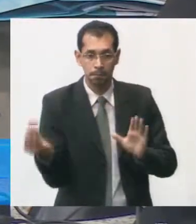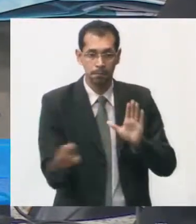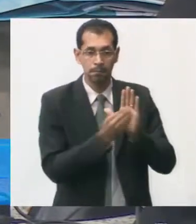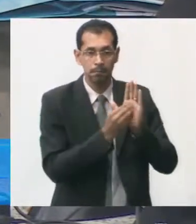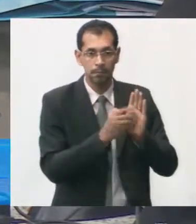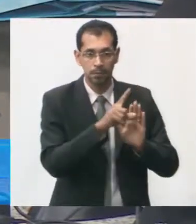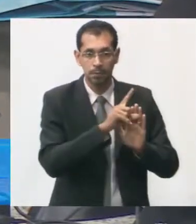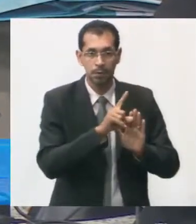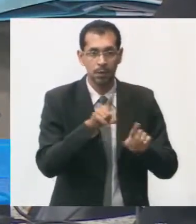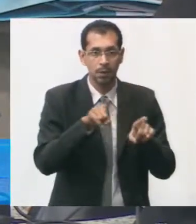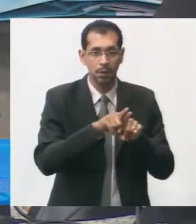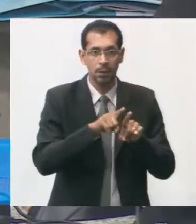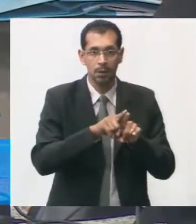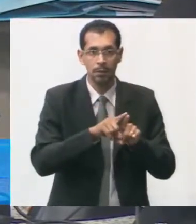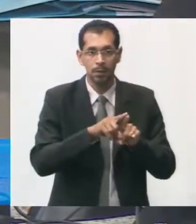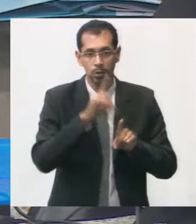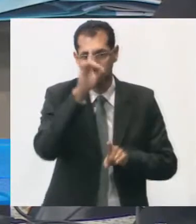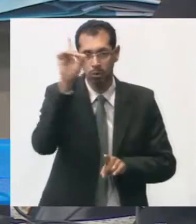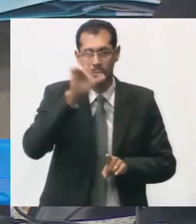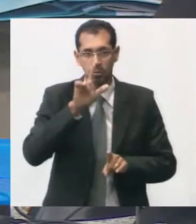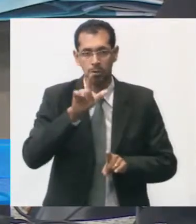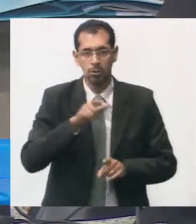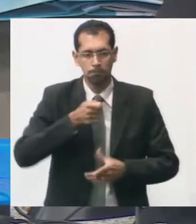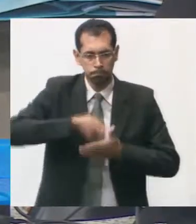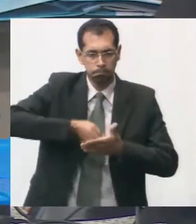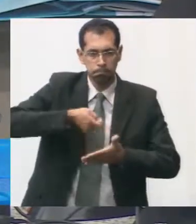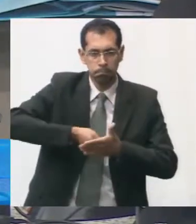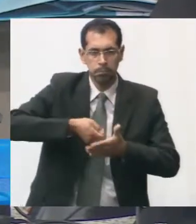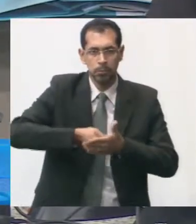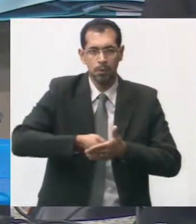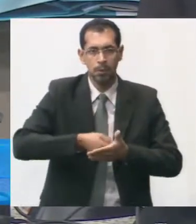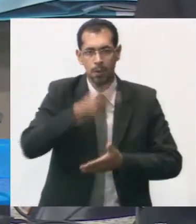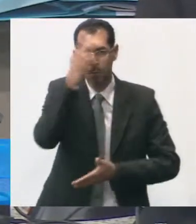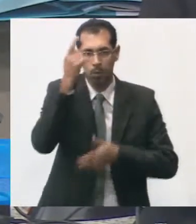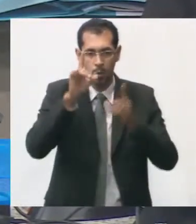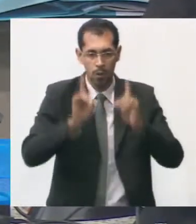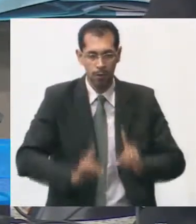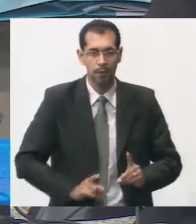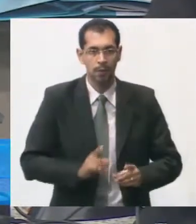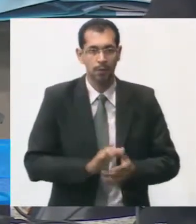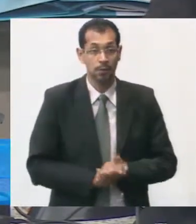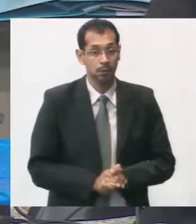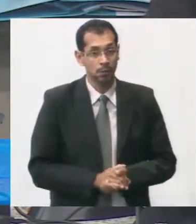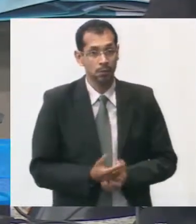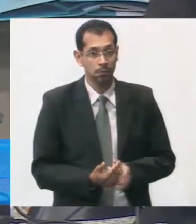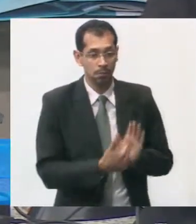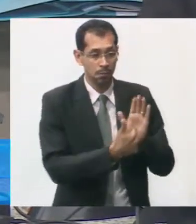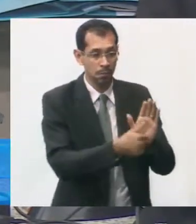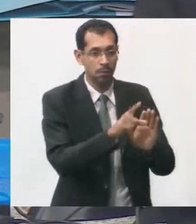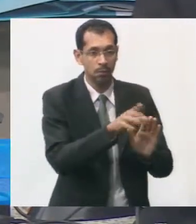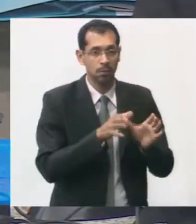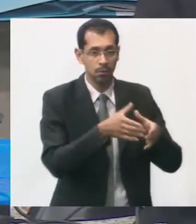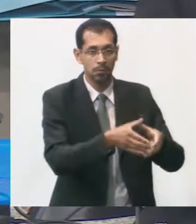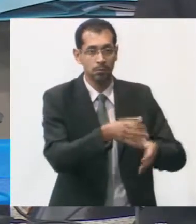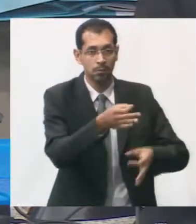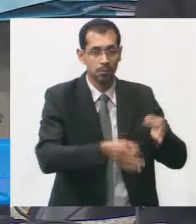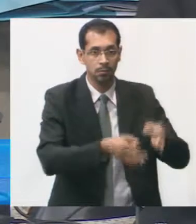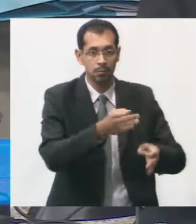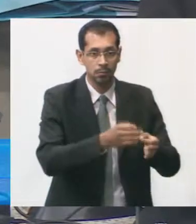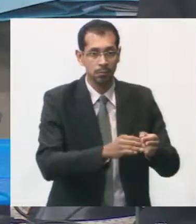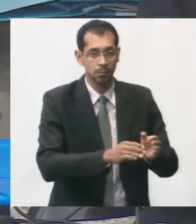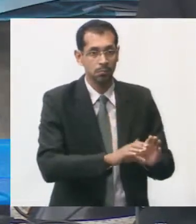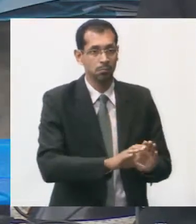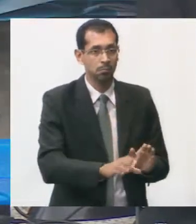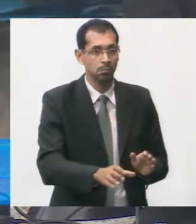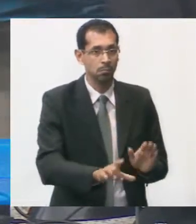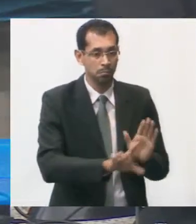das pessoas com deficiência. Parecer das comissões: Comissão de Justiça, pela Constitucionalidade e Legalidade; Comissão